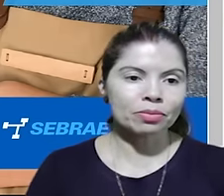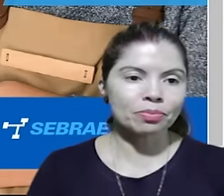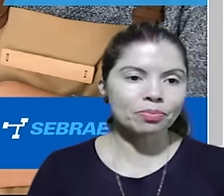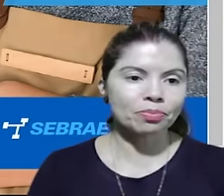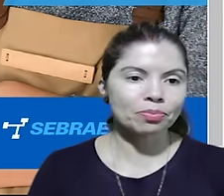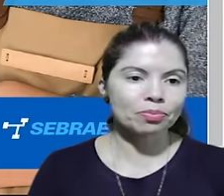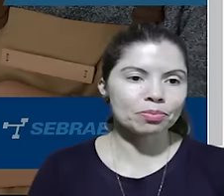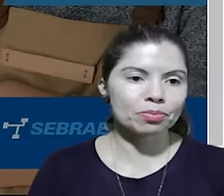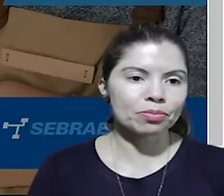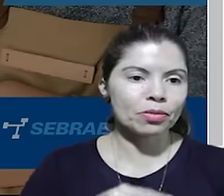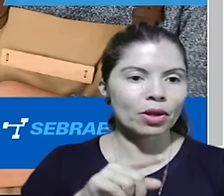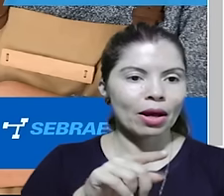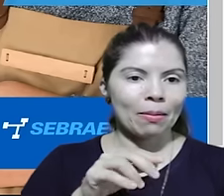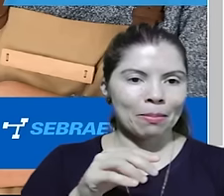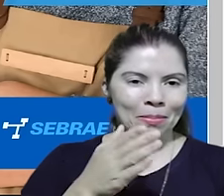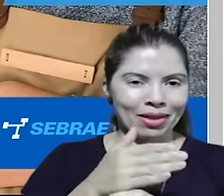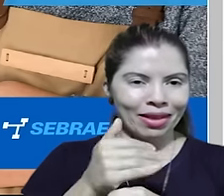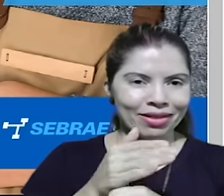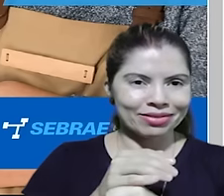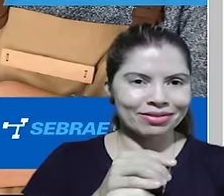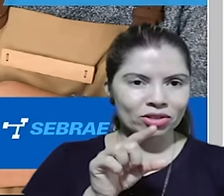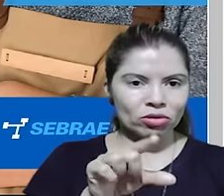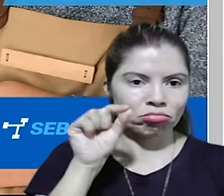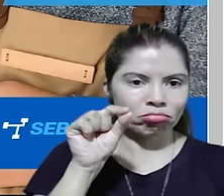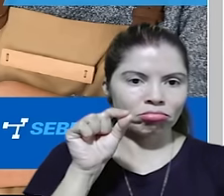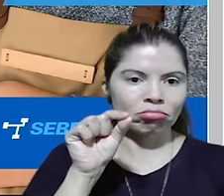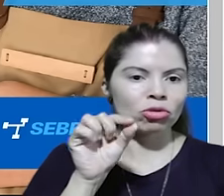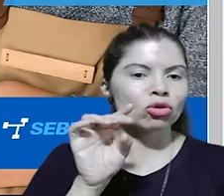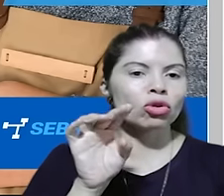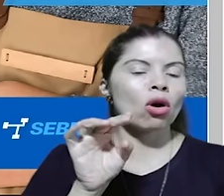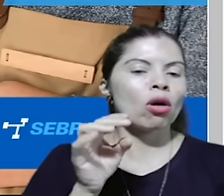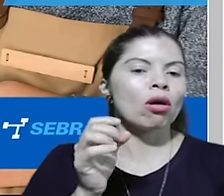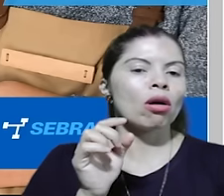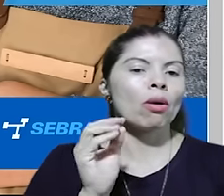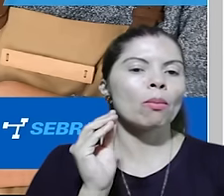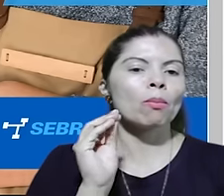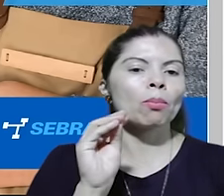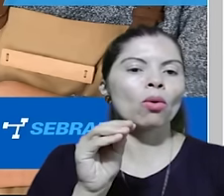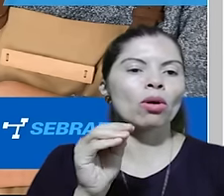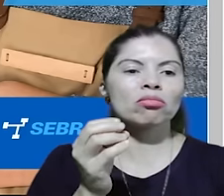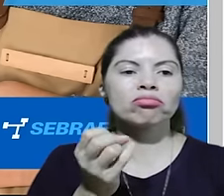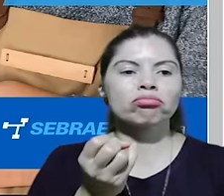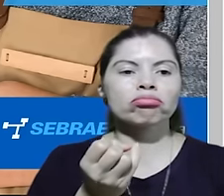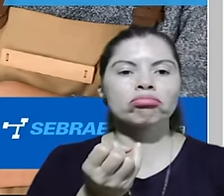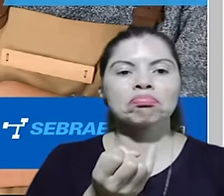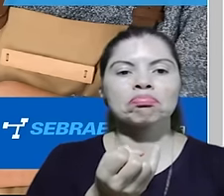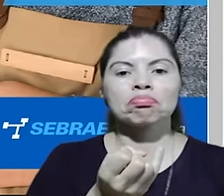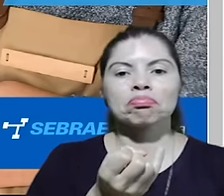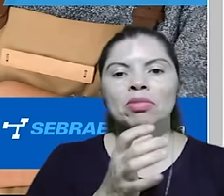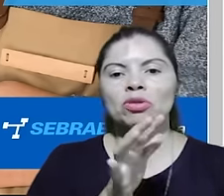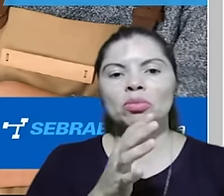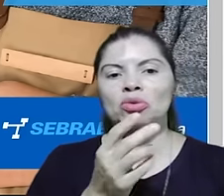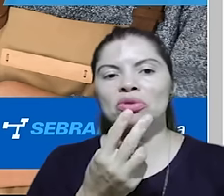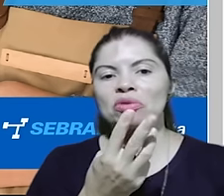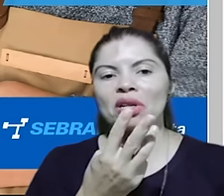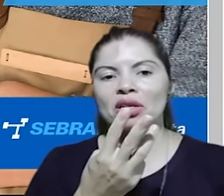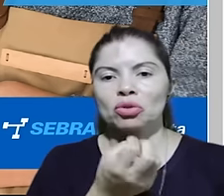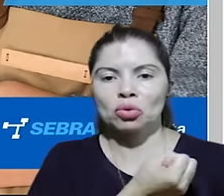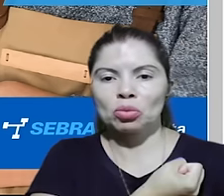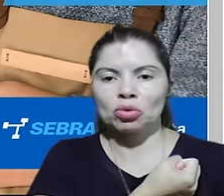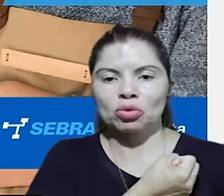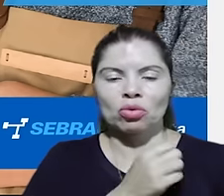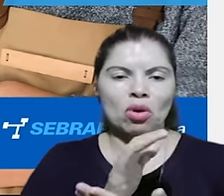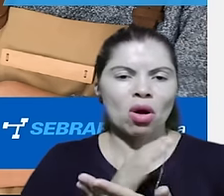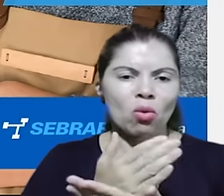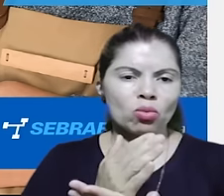Natura seleciono aqui digito apenas alguns os três primeiros dígitos ou algum dígito